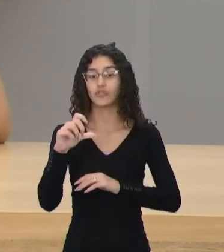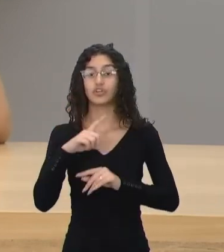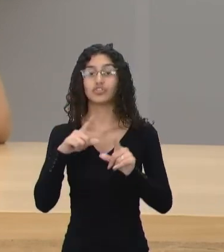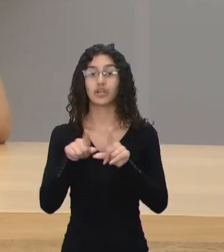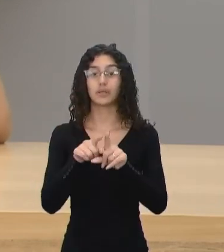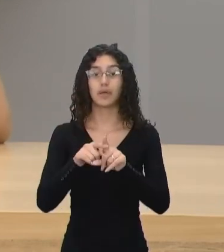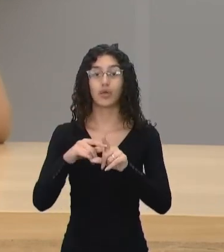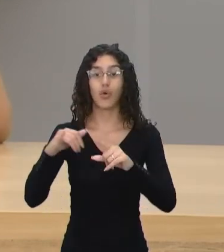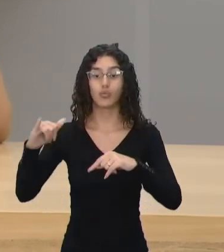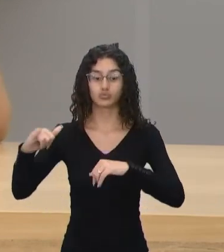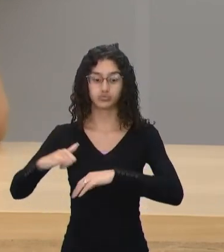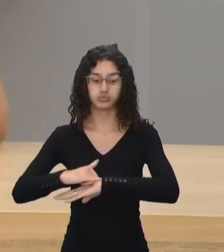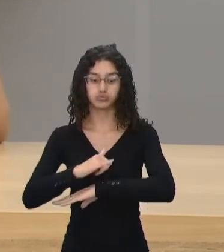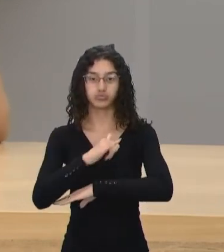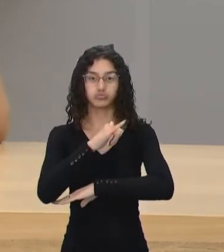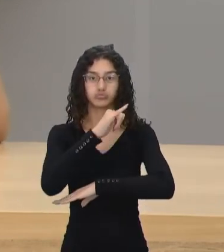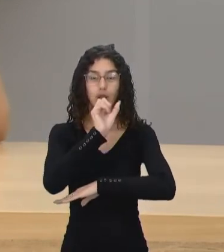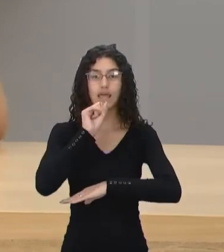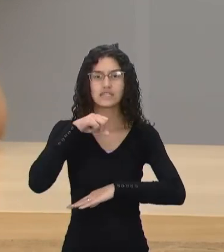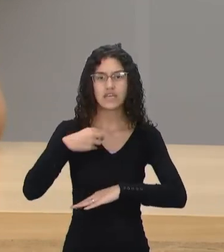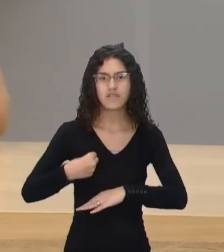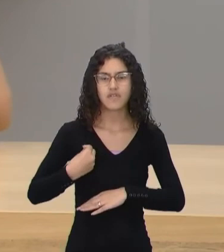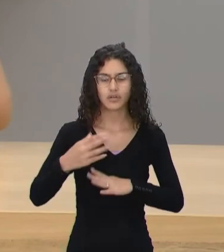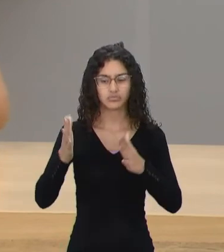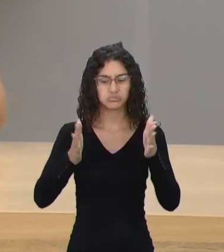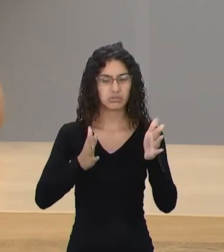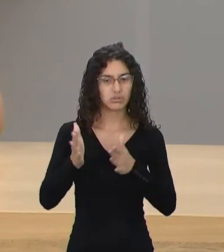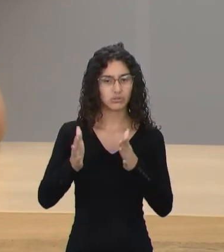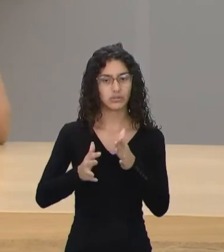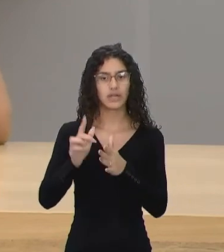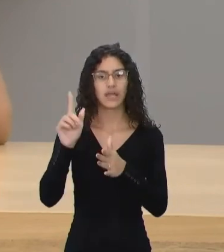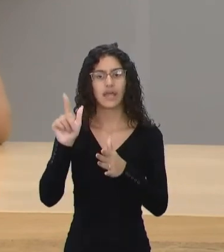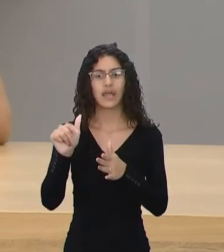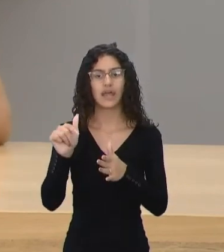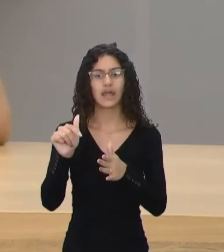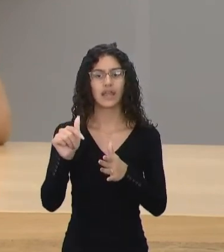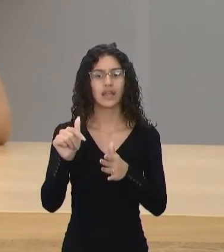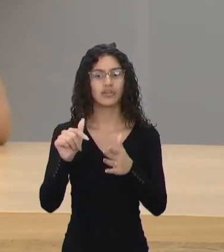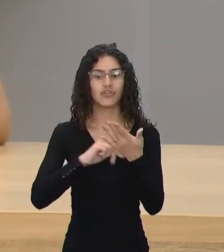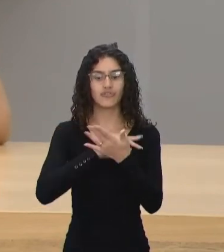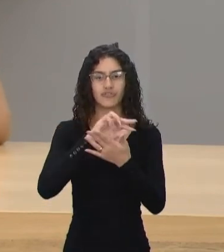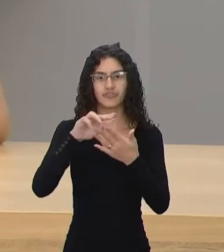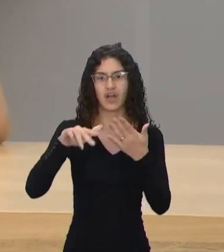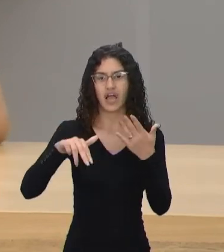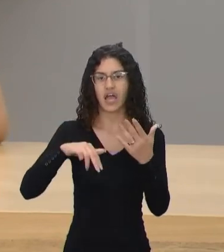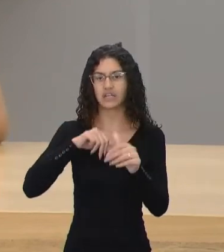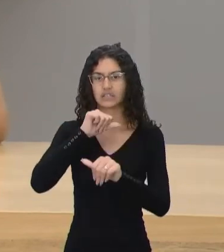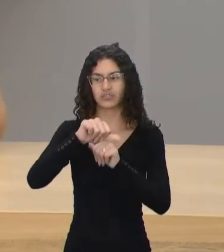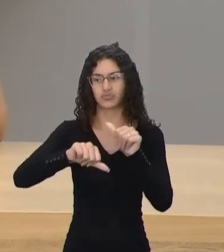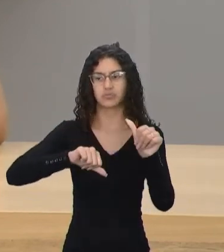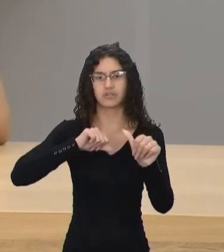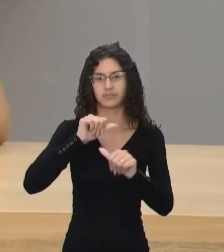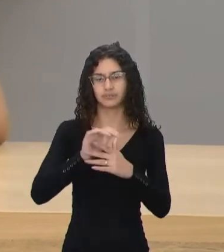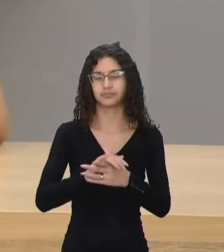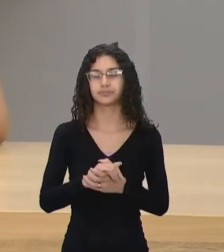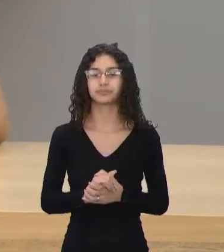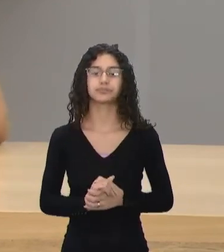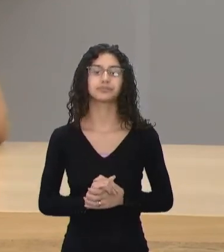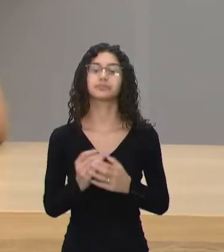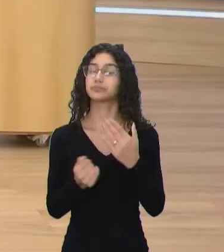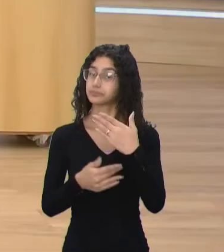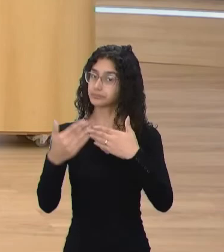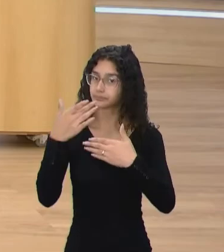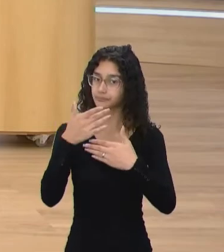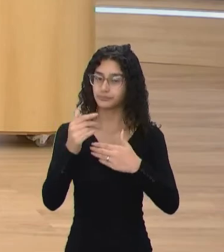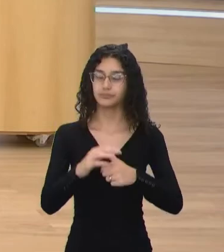avião. Então, se você vivesse nesse período, seria um período de intensas transformações. Vamos voltar para o nosso